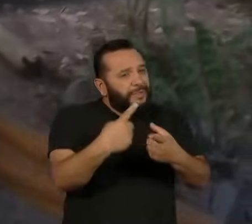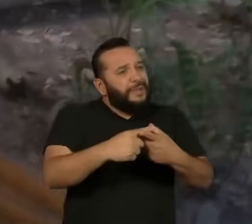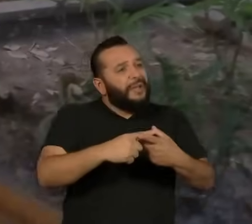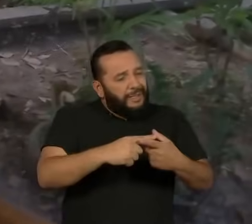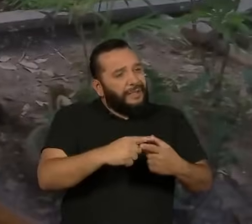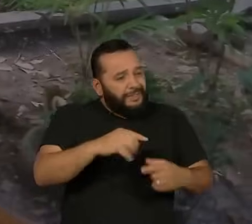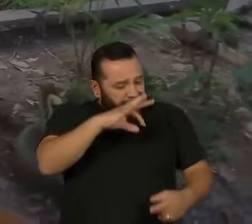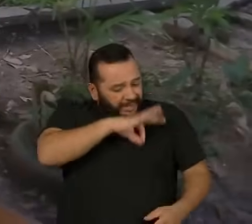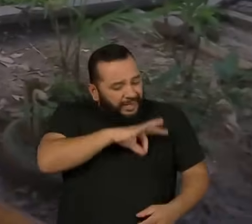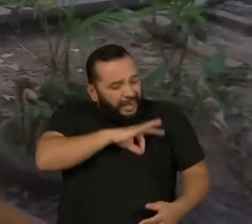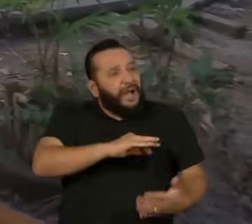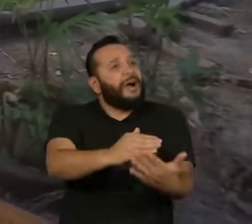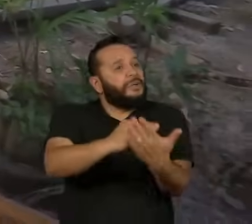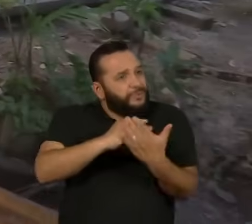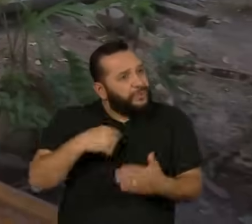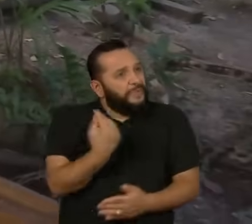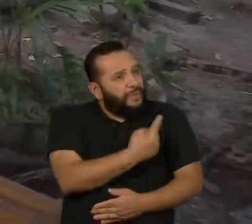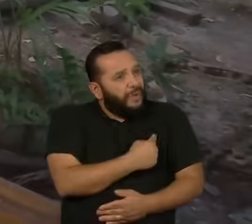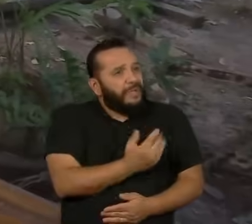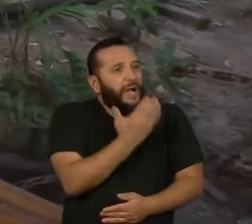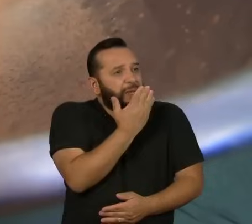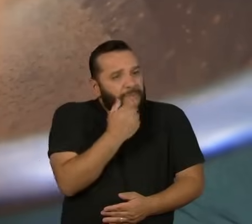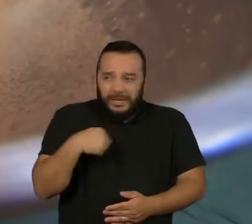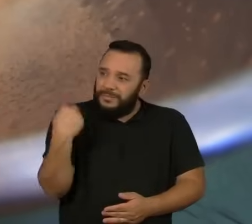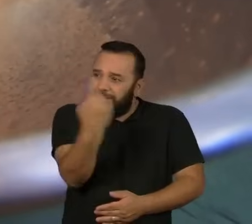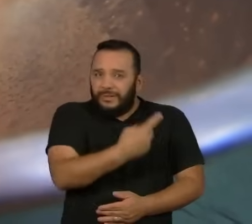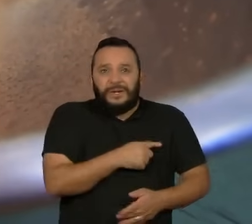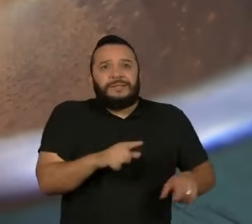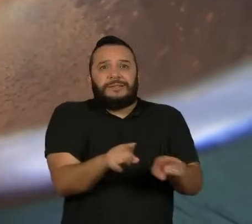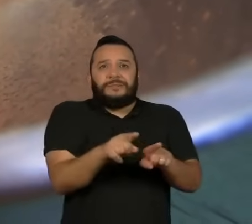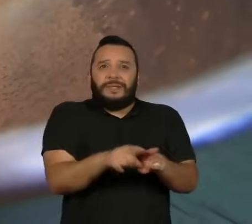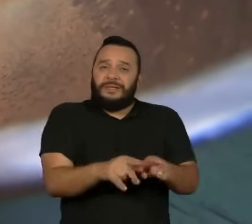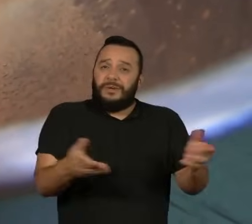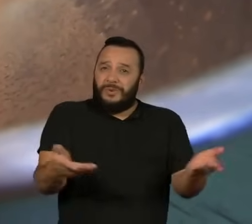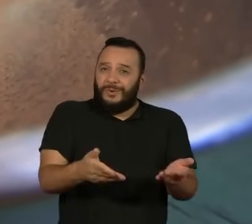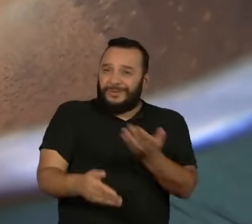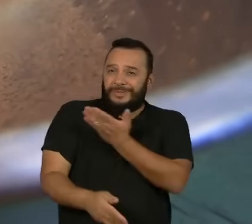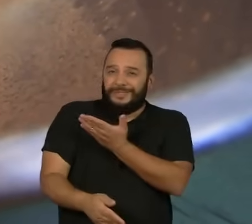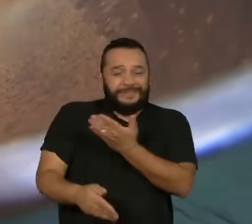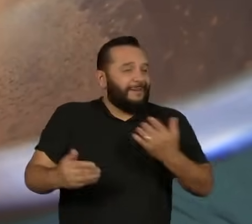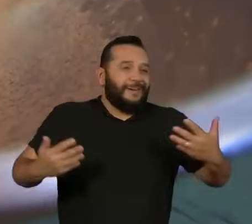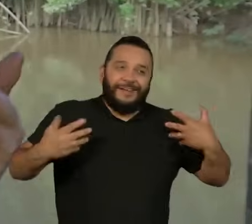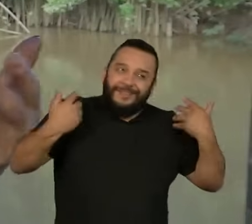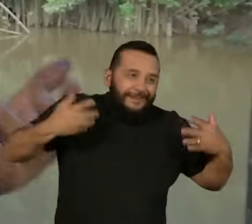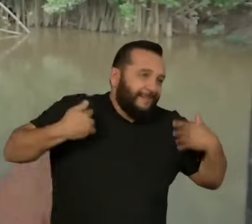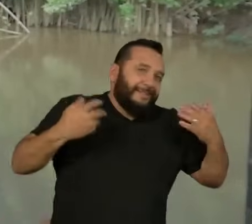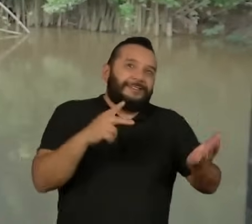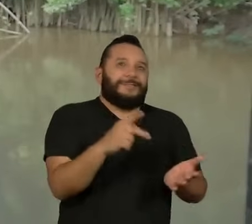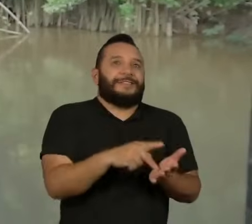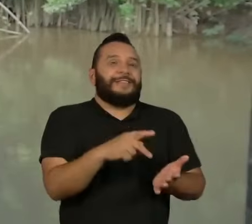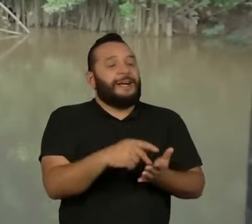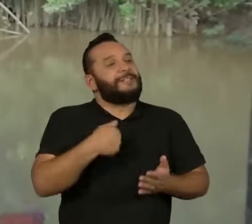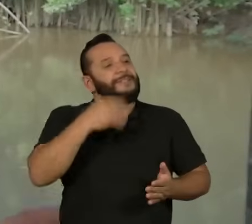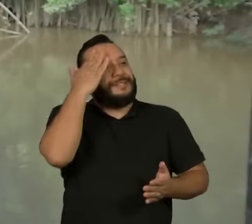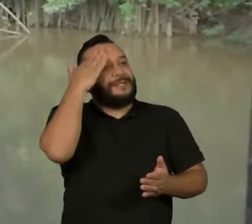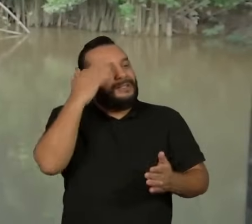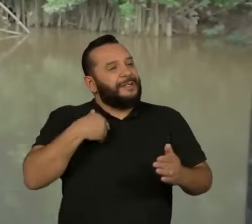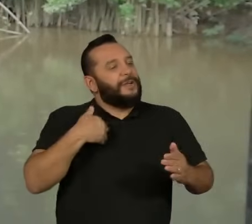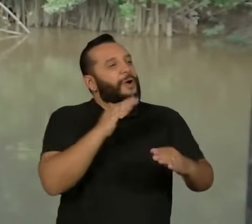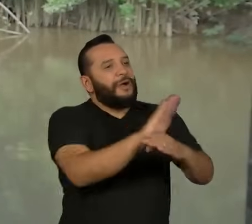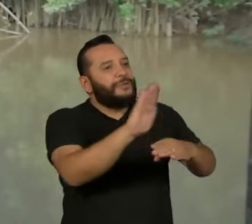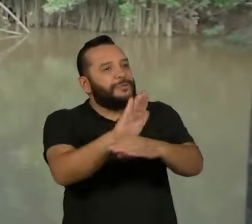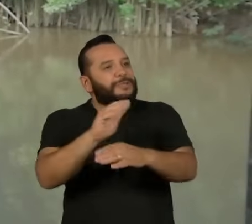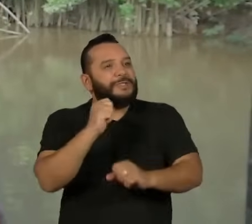para a gente, né, alimento. Hoje para mim é só alegria, né, eu saber que eu estou contribuindo,